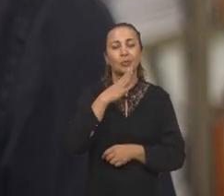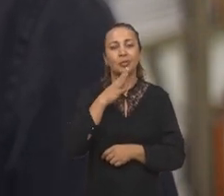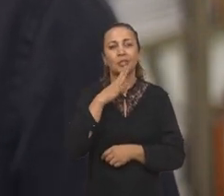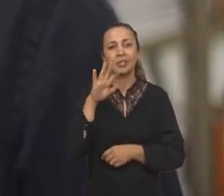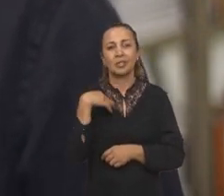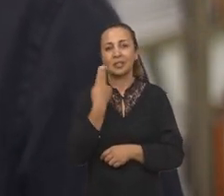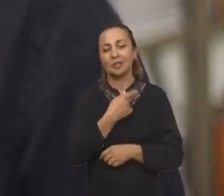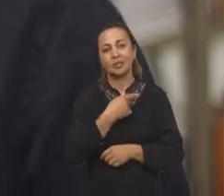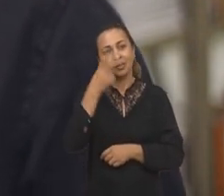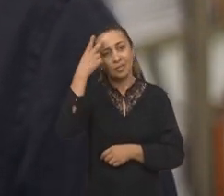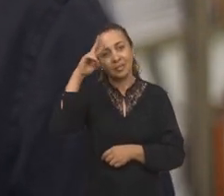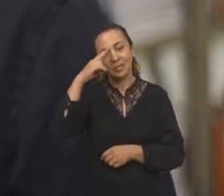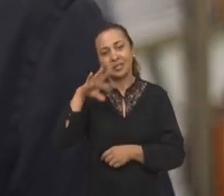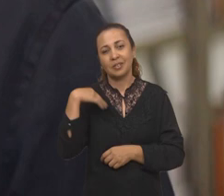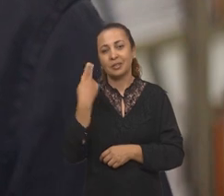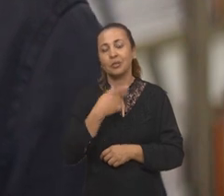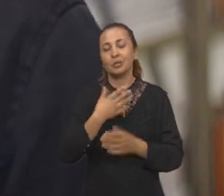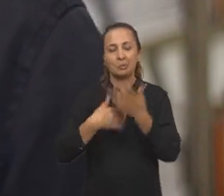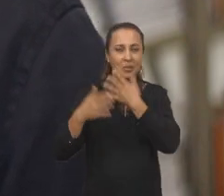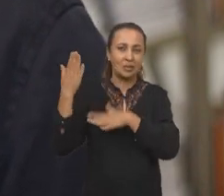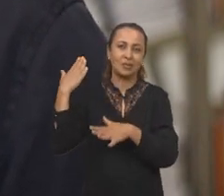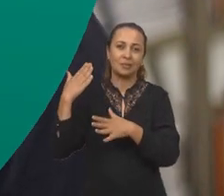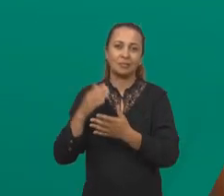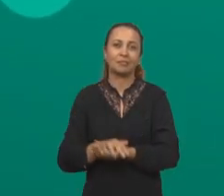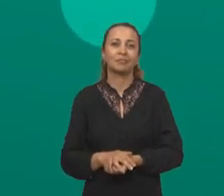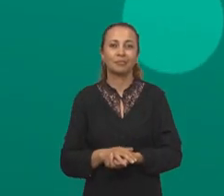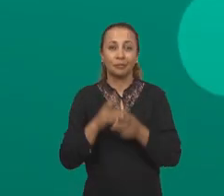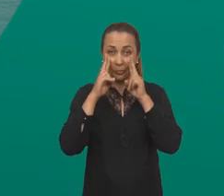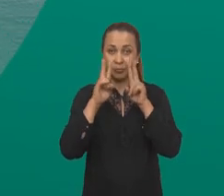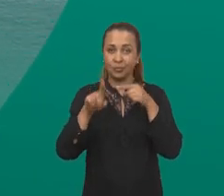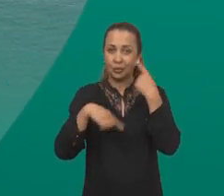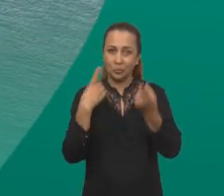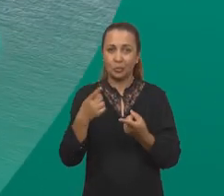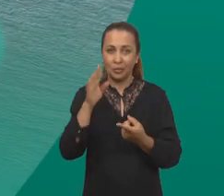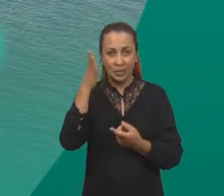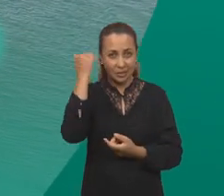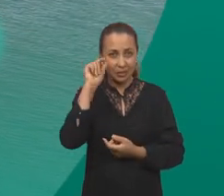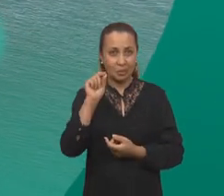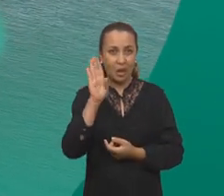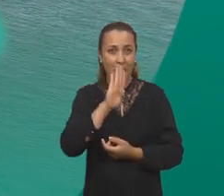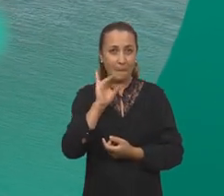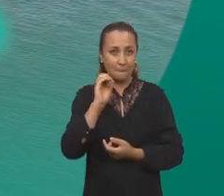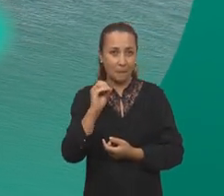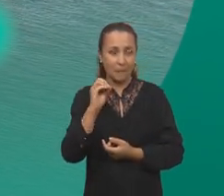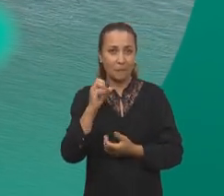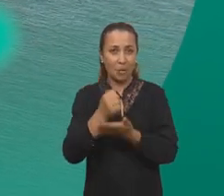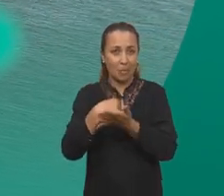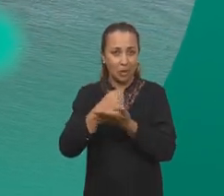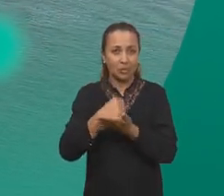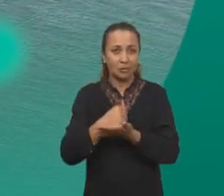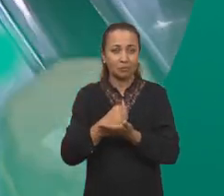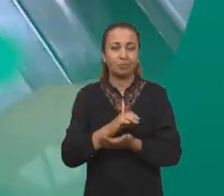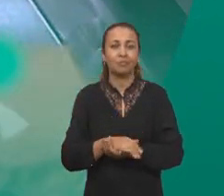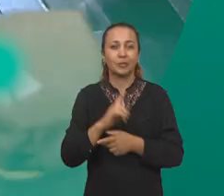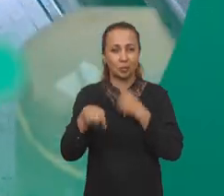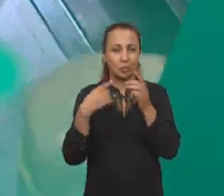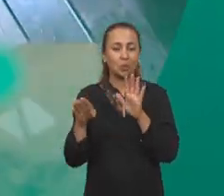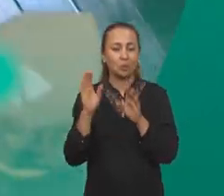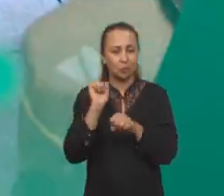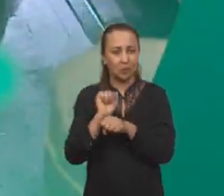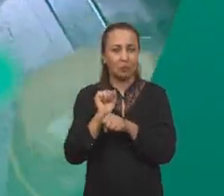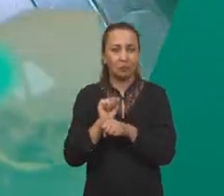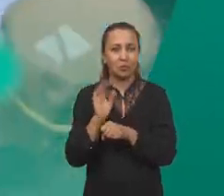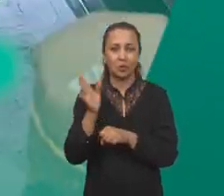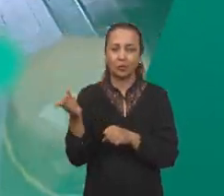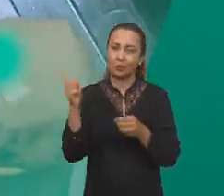conhecendo nossa história nossa trajetória mais passada veja daqui a pouco você sabe o que é biorremediação é depois do